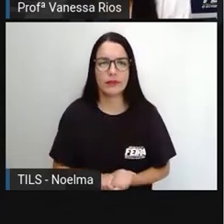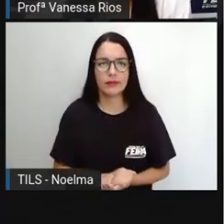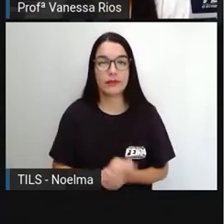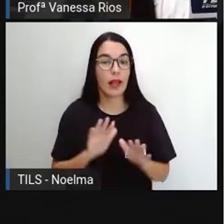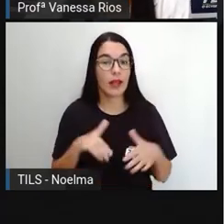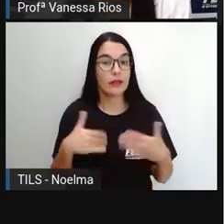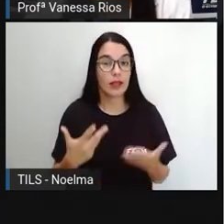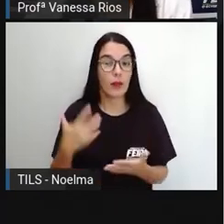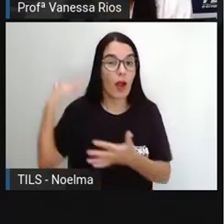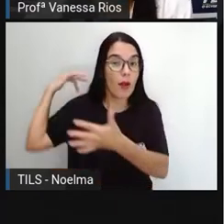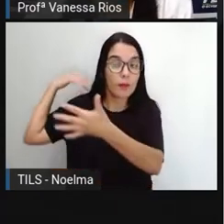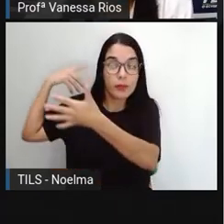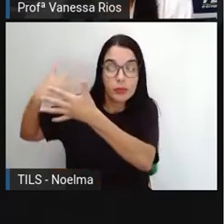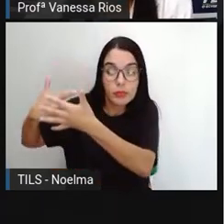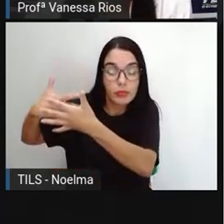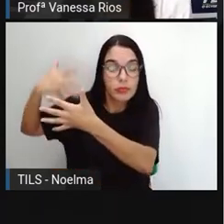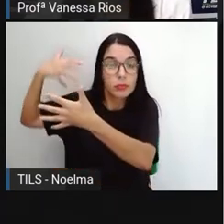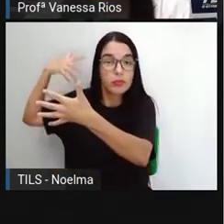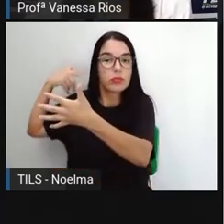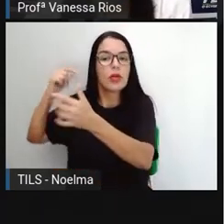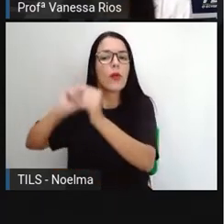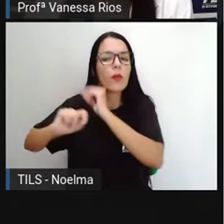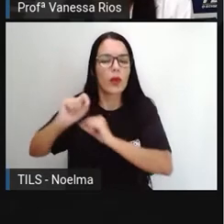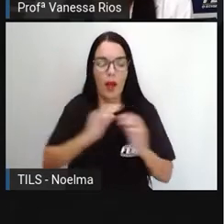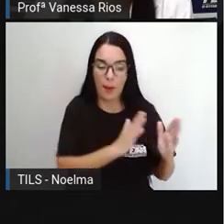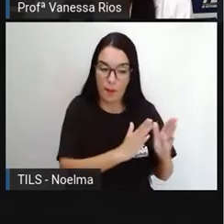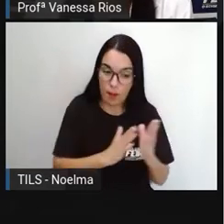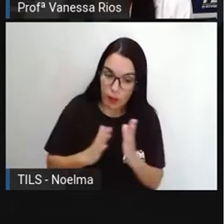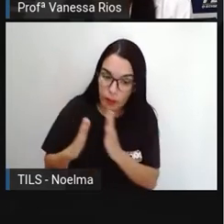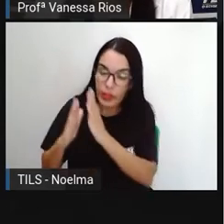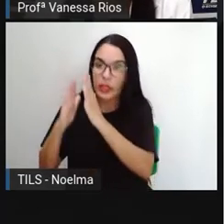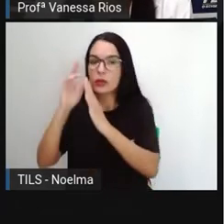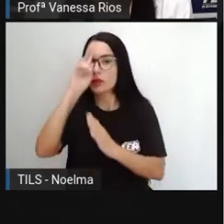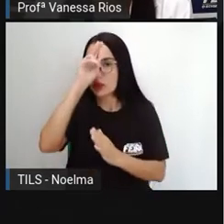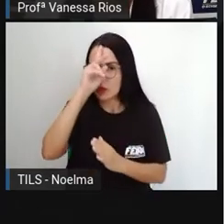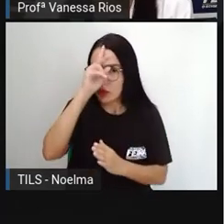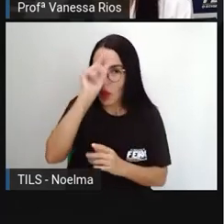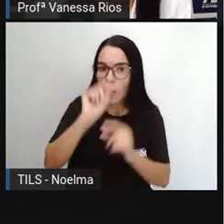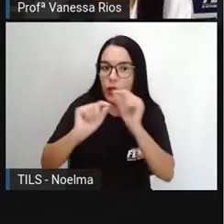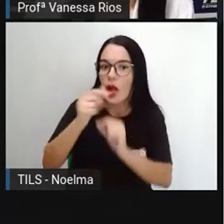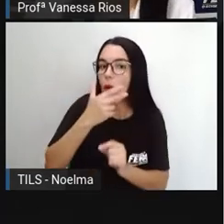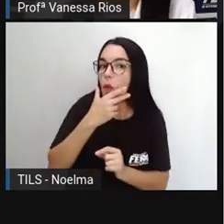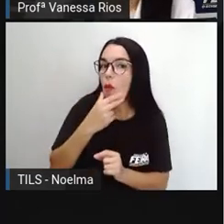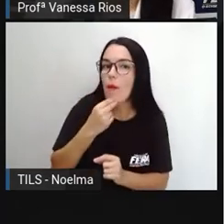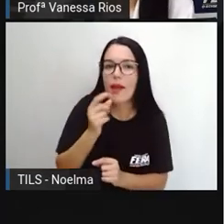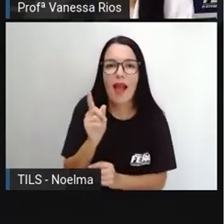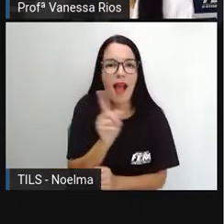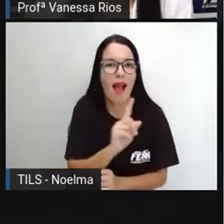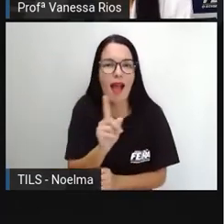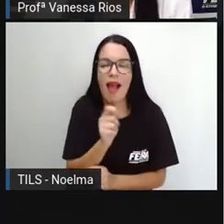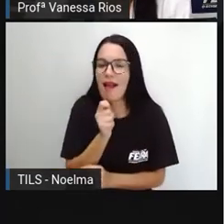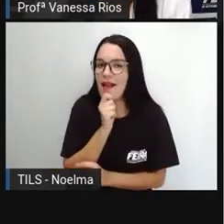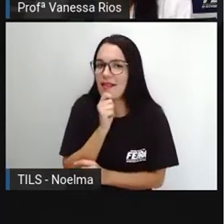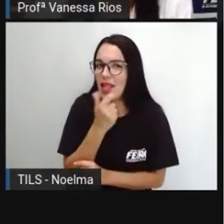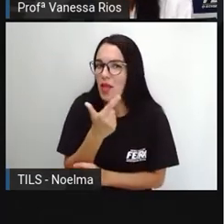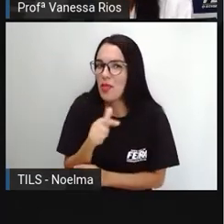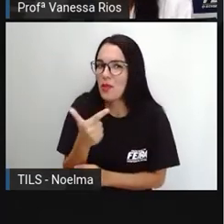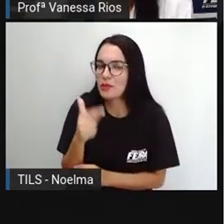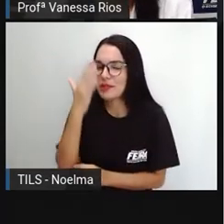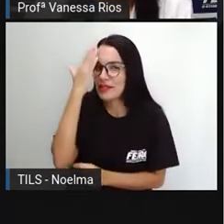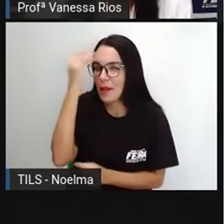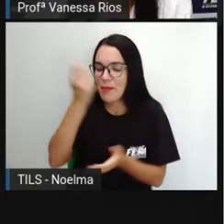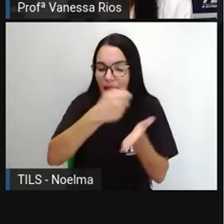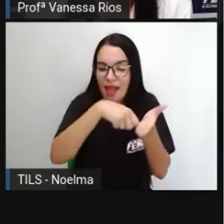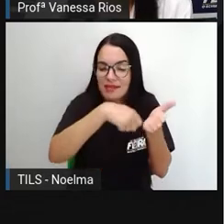Então, o que é pré-história? É o período da história no qual o homem ainda não dominava a escrita.